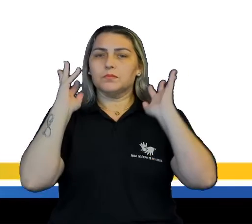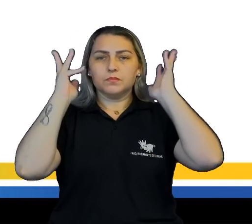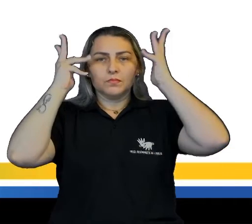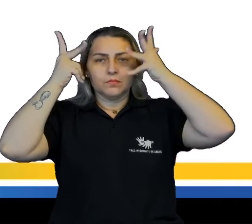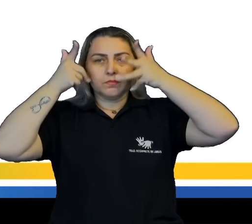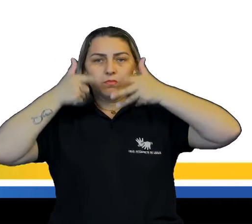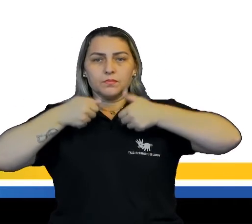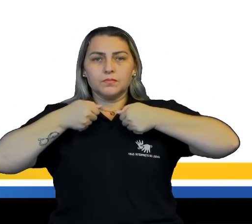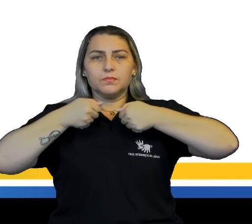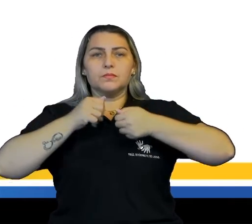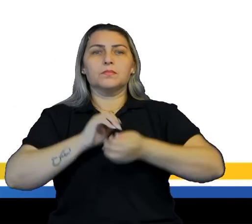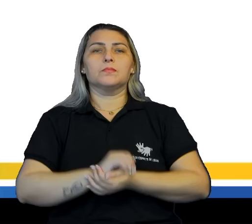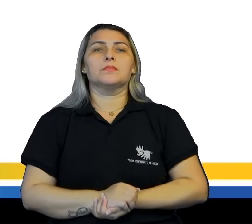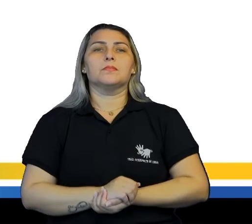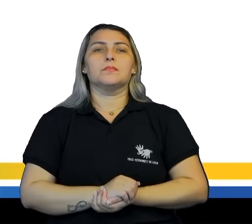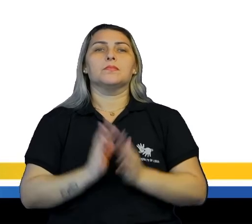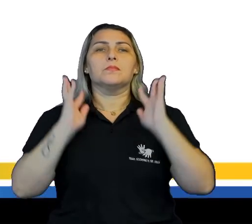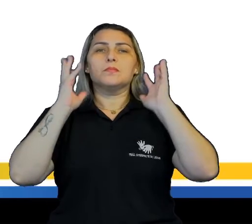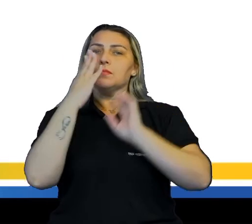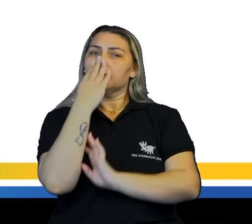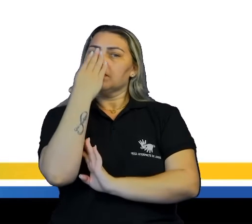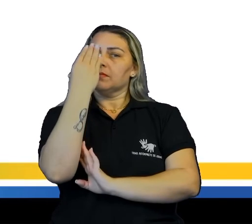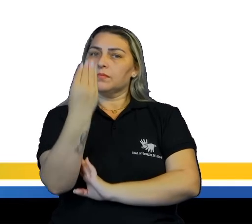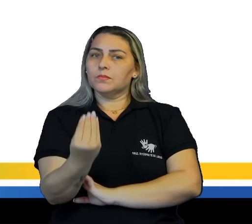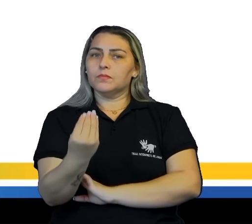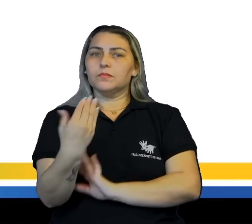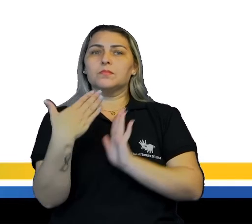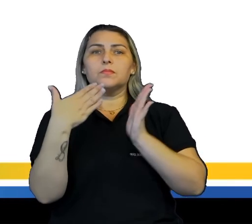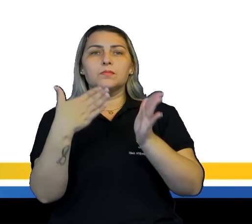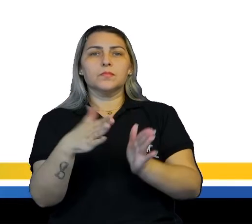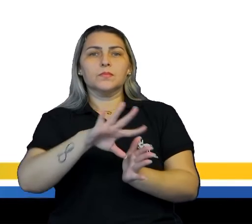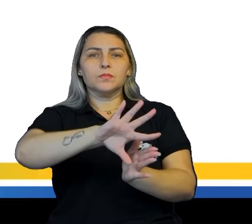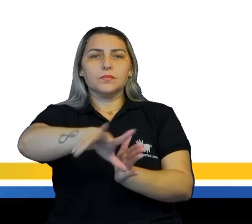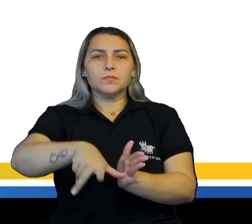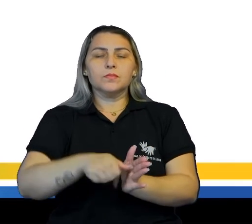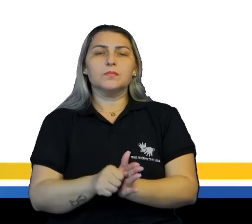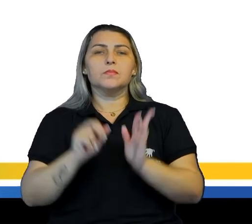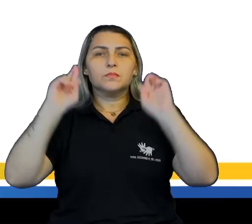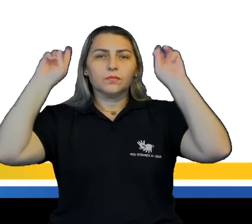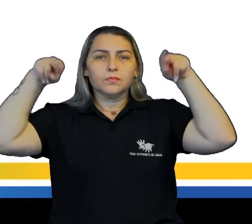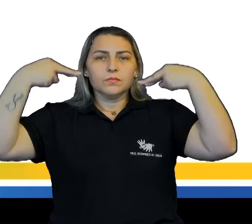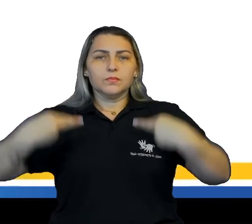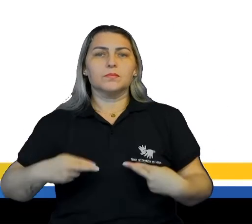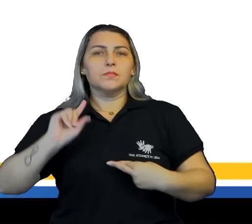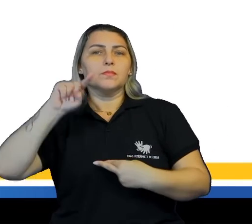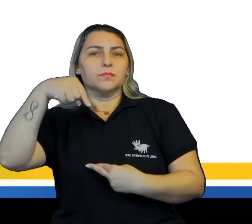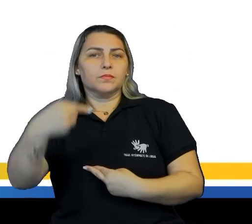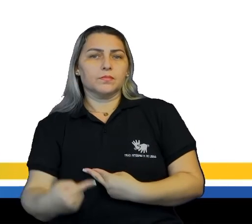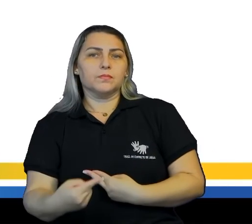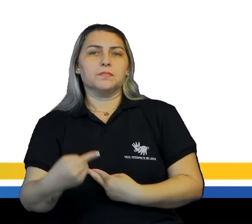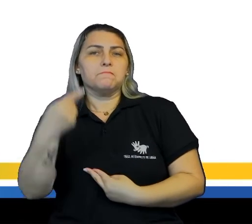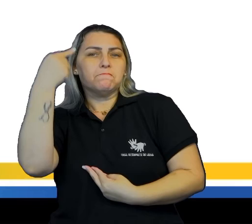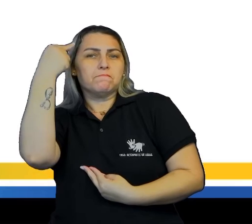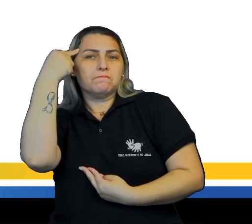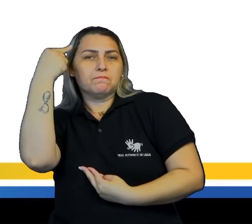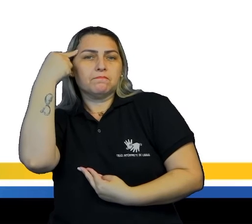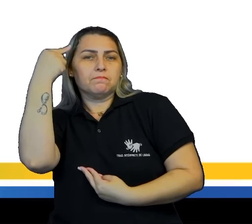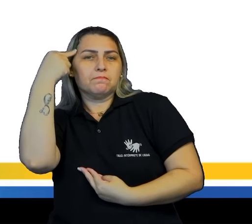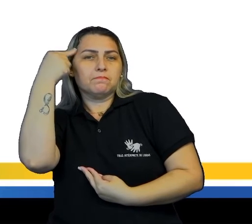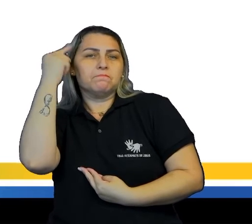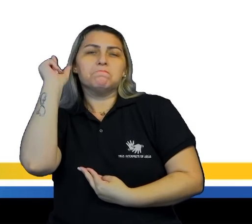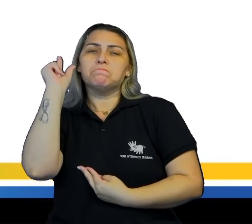O Lobo e o Leão. Um lobo que acabara de roubar uma ovelha, depois de refletir